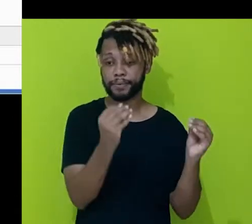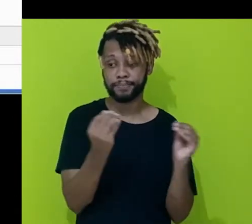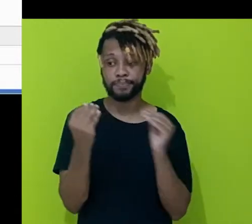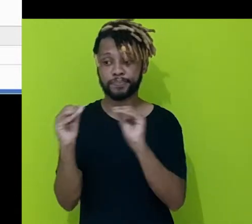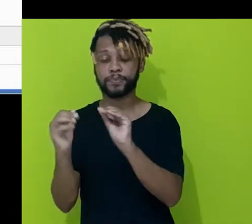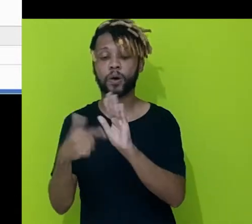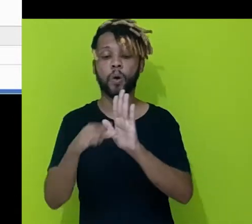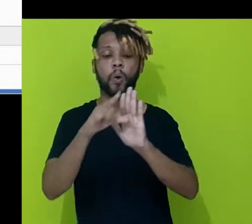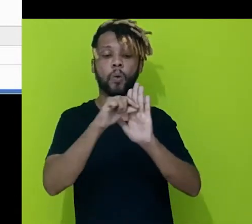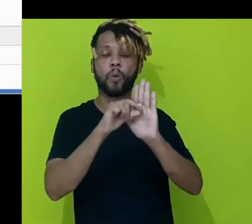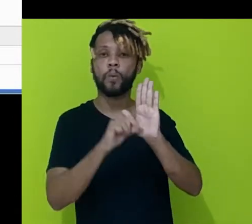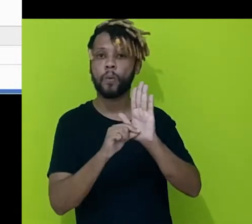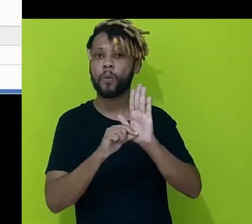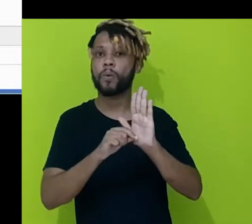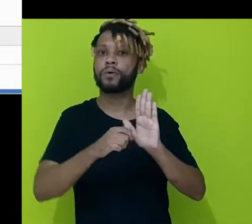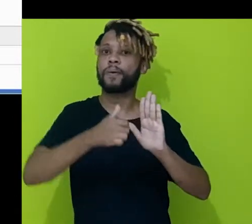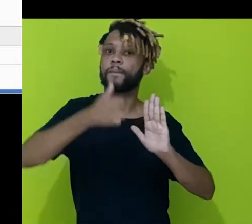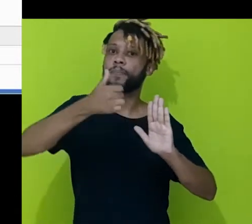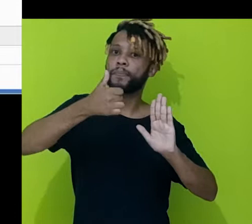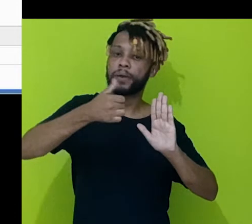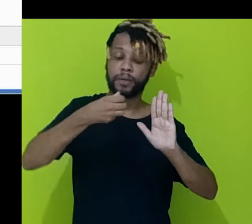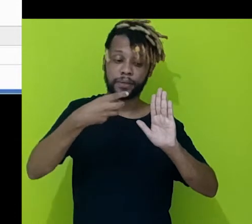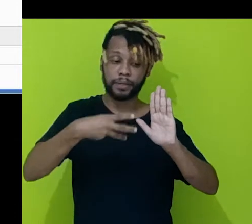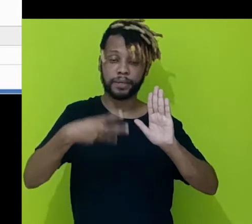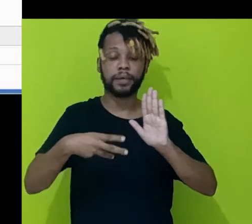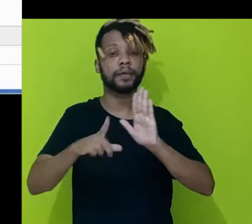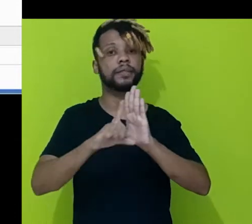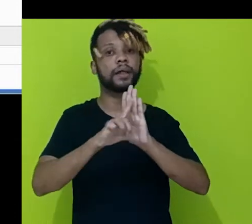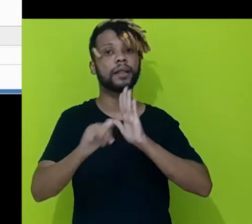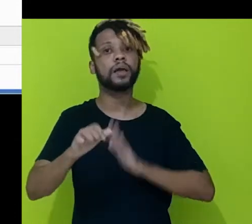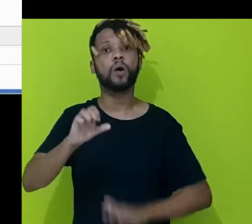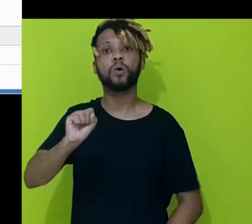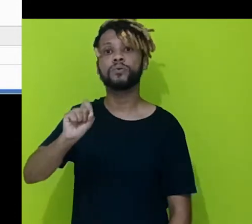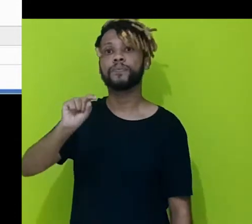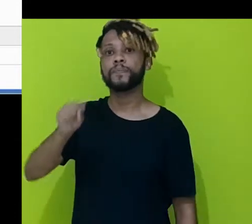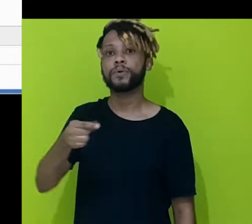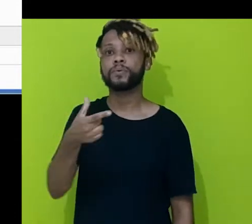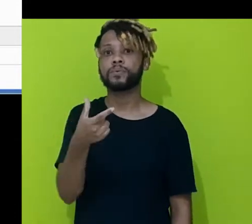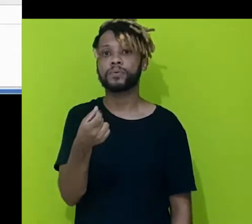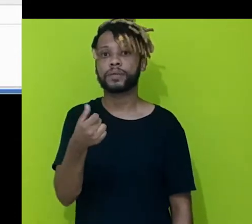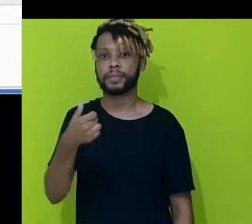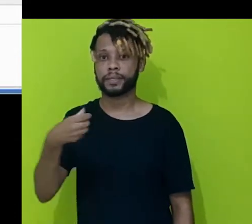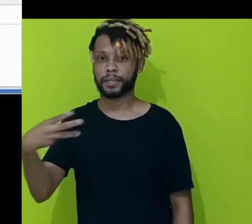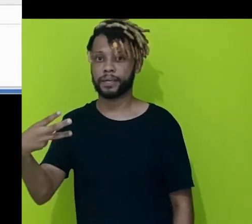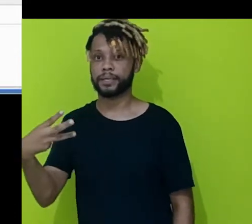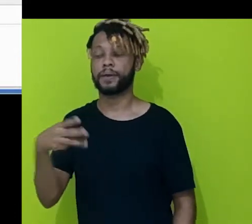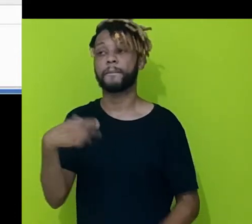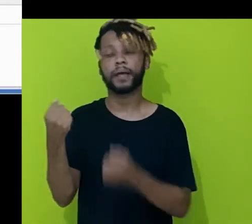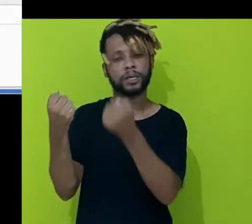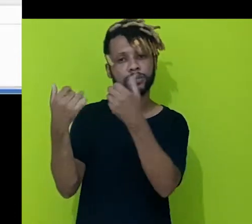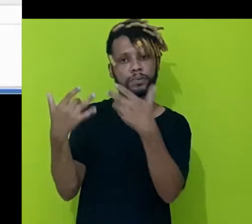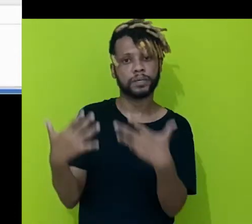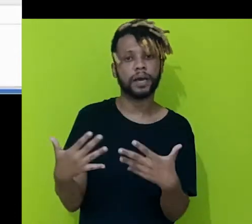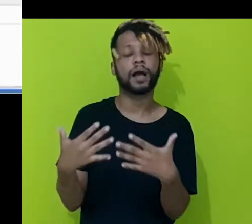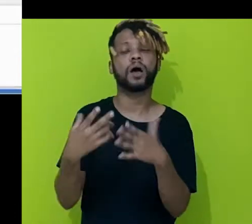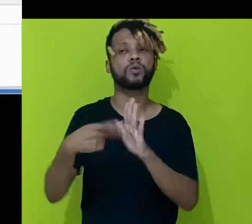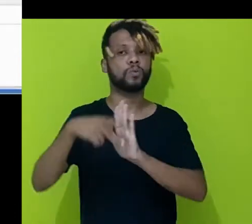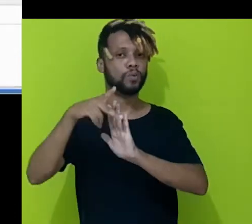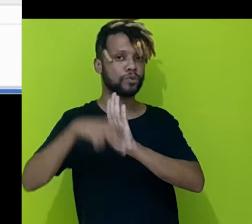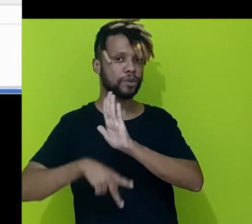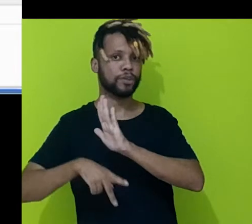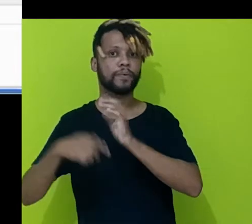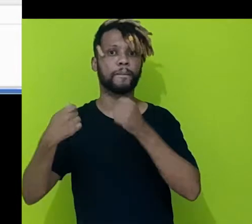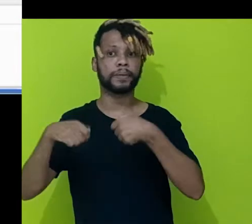Lei 8.313 para justificar o seu projeto ser incentivado. Salvando essa fase inicial,